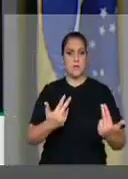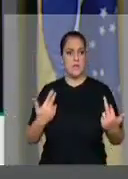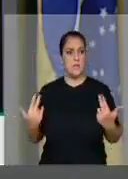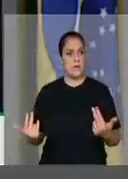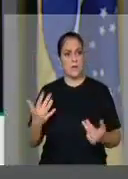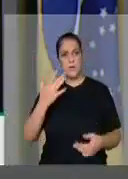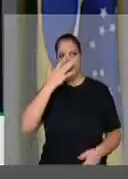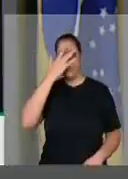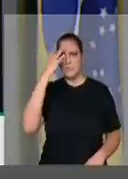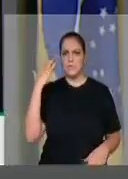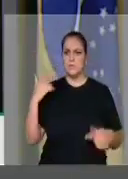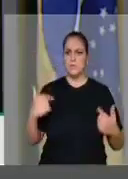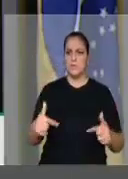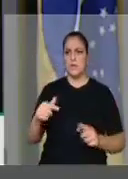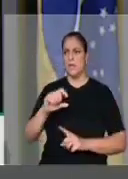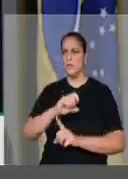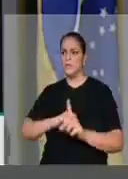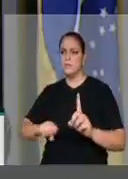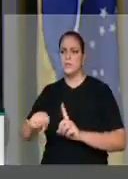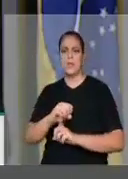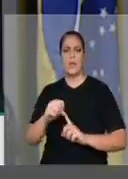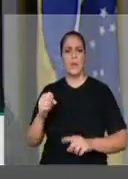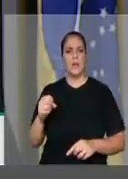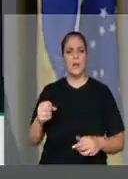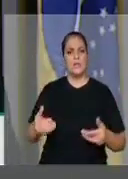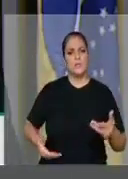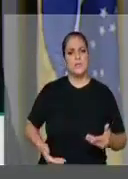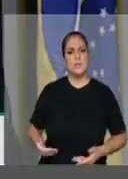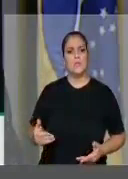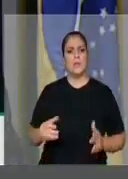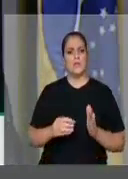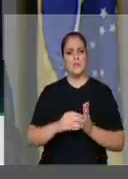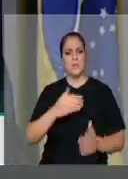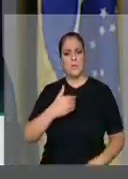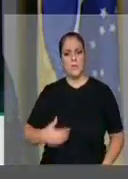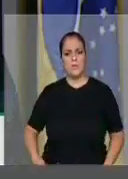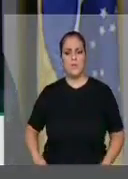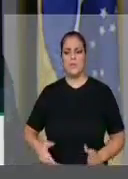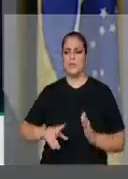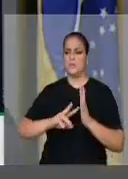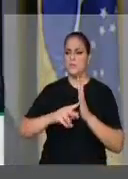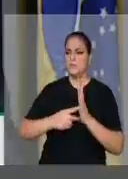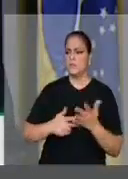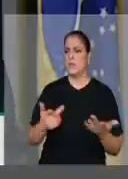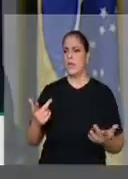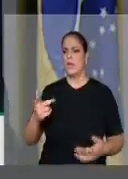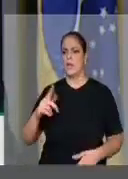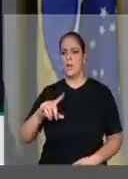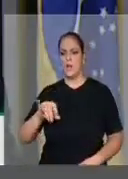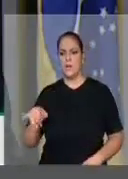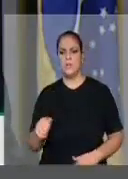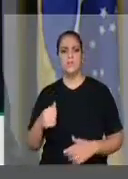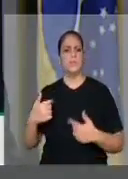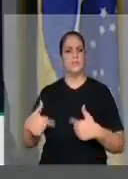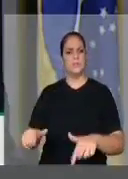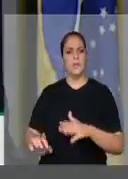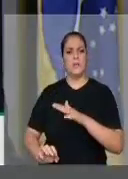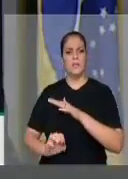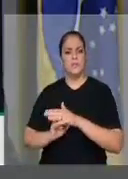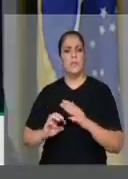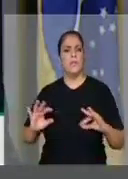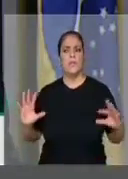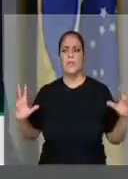de empresários, de funcionários públicos, de sindicalistas, tanto do setor patronal e de